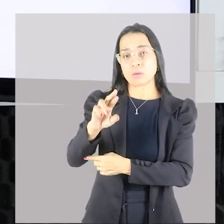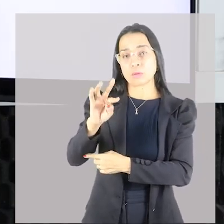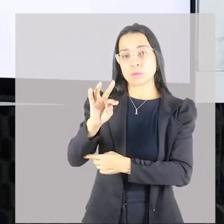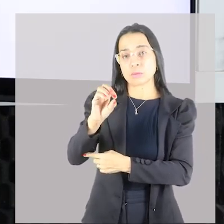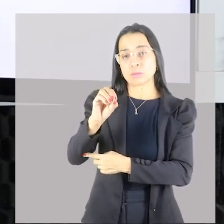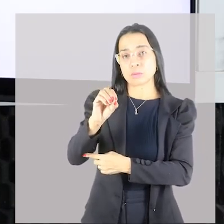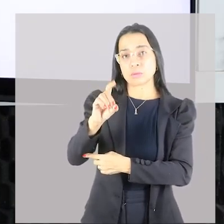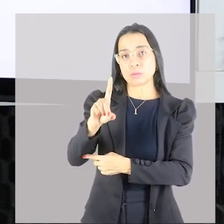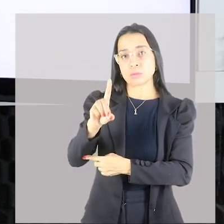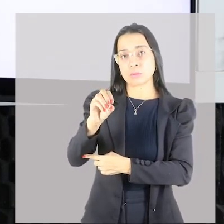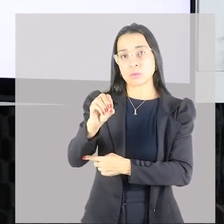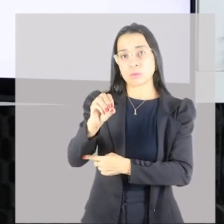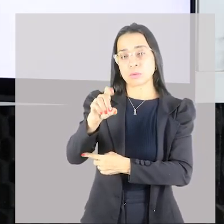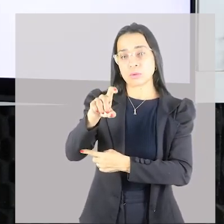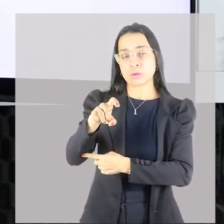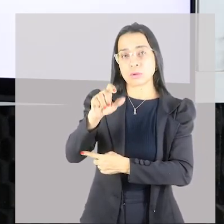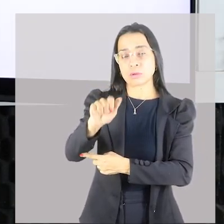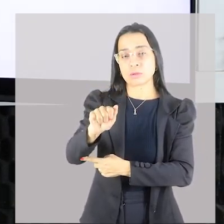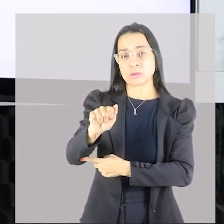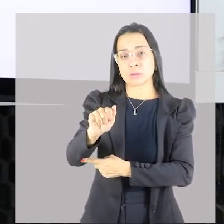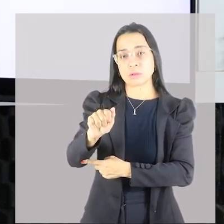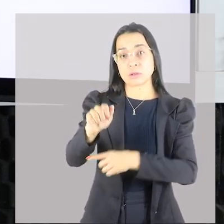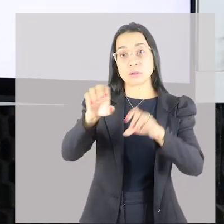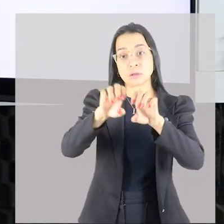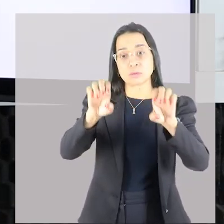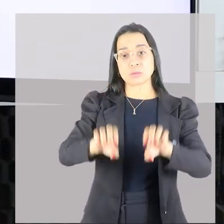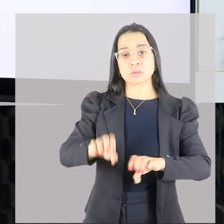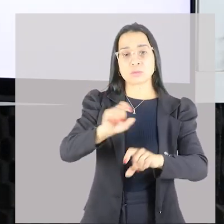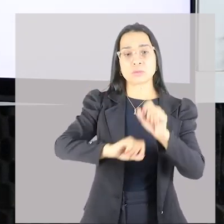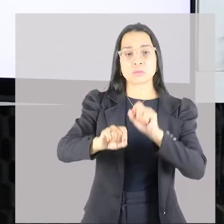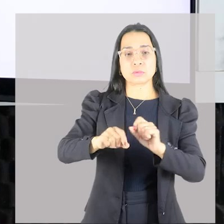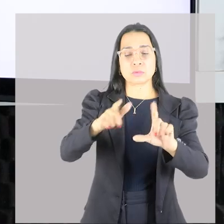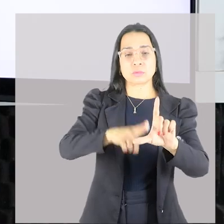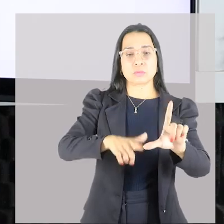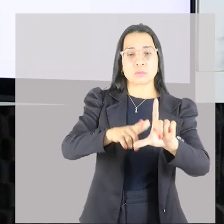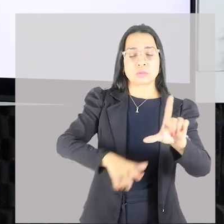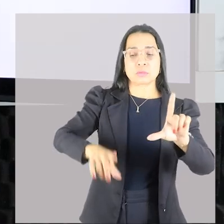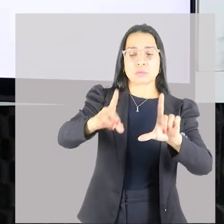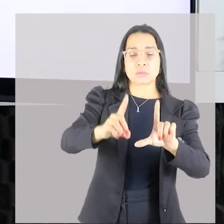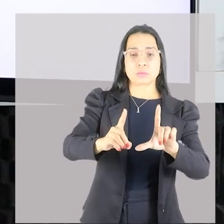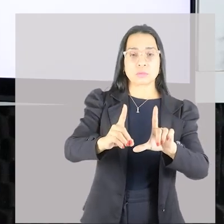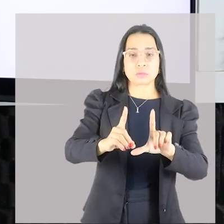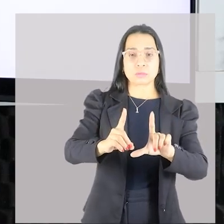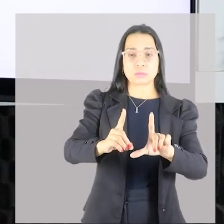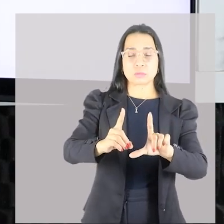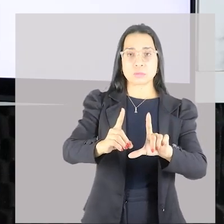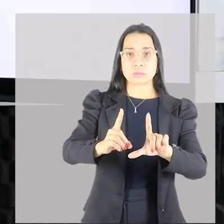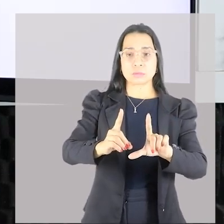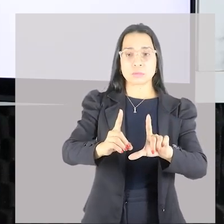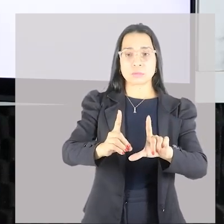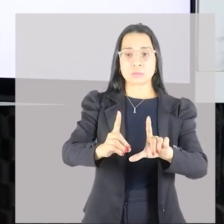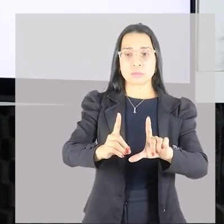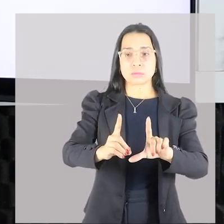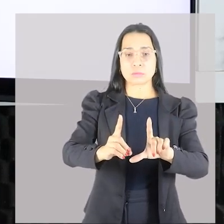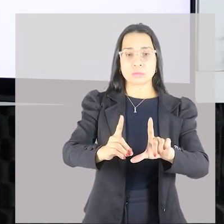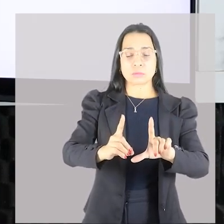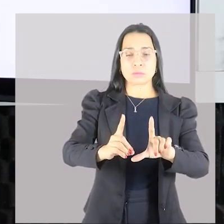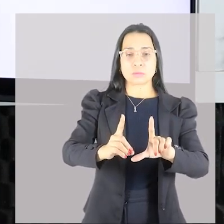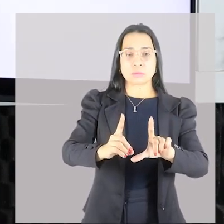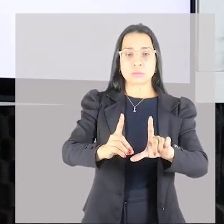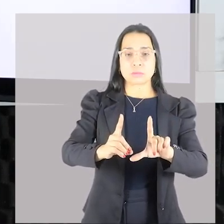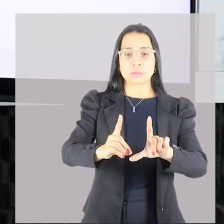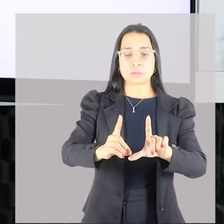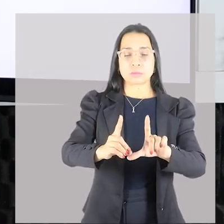estrutura. Então não faz sentido. Letra D. Ampliar as disputas pela hegemonia